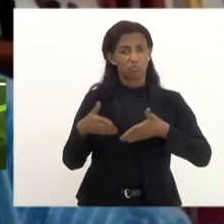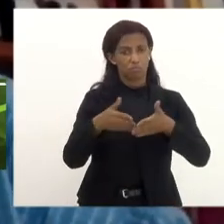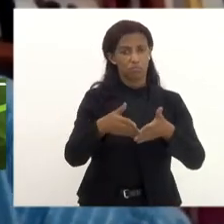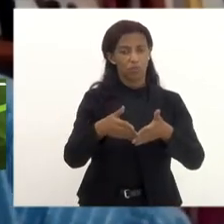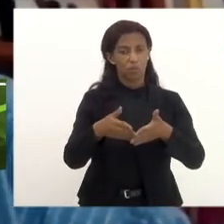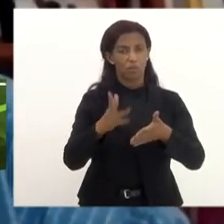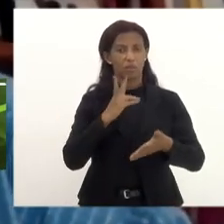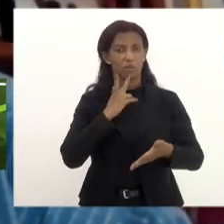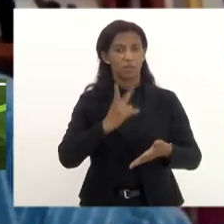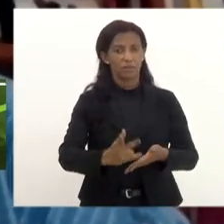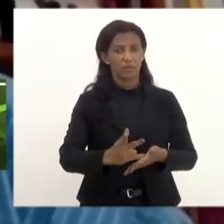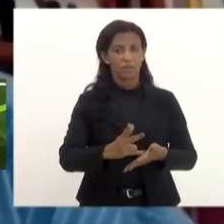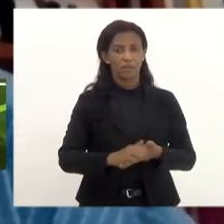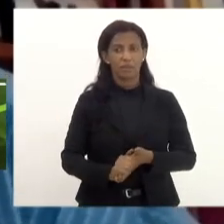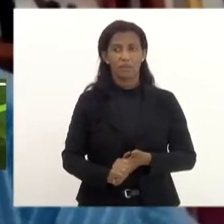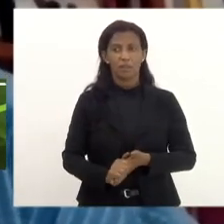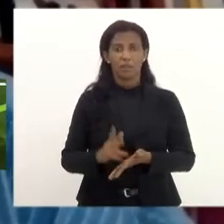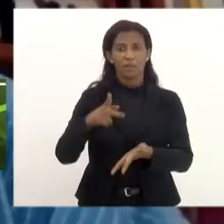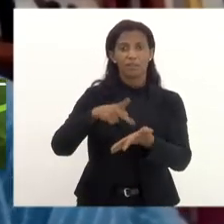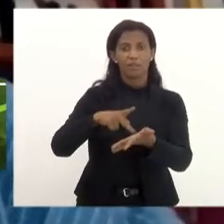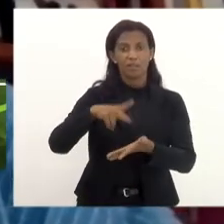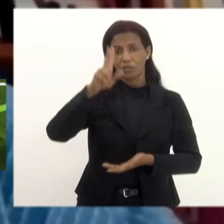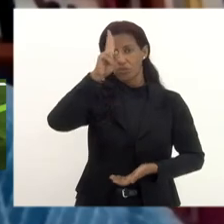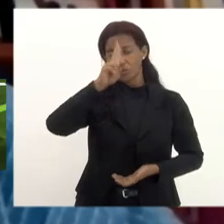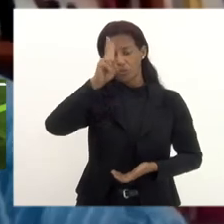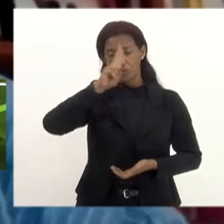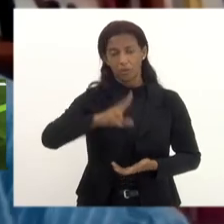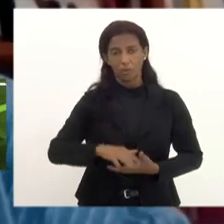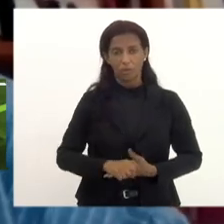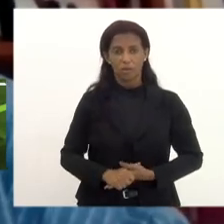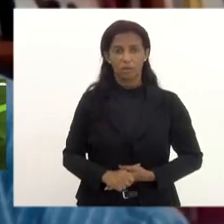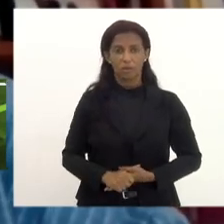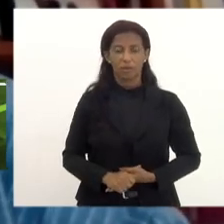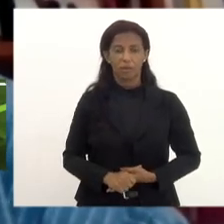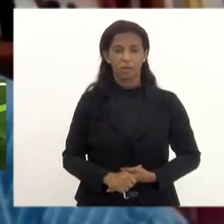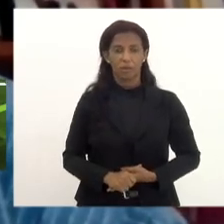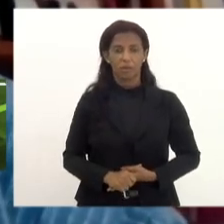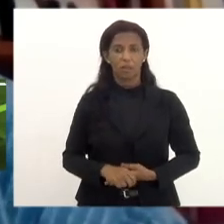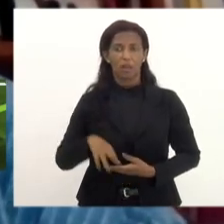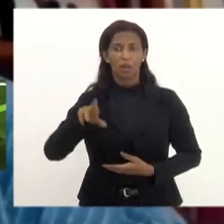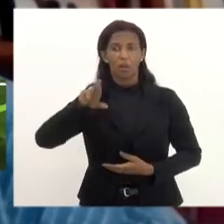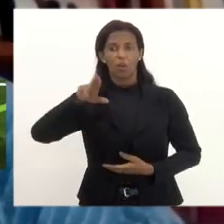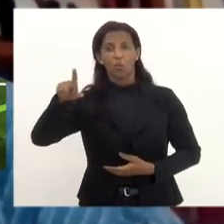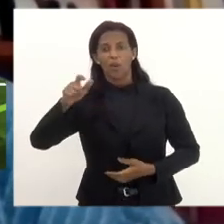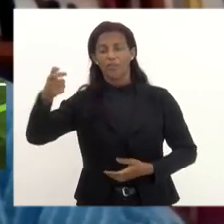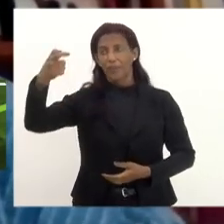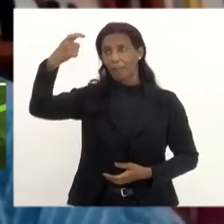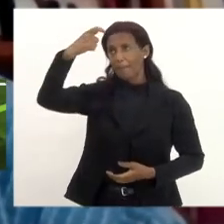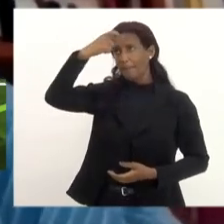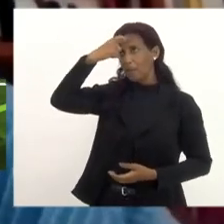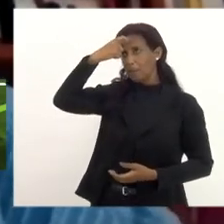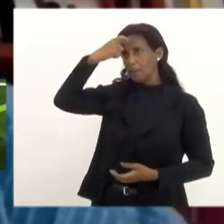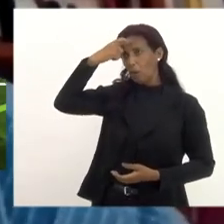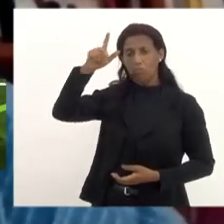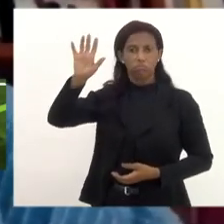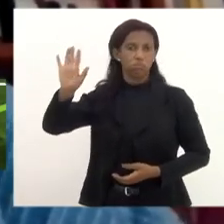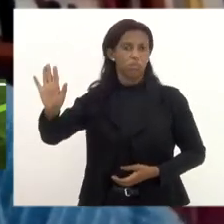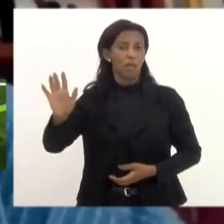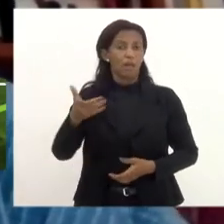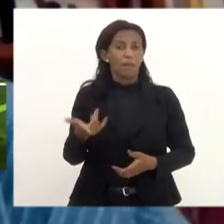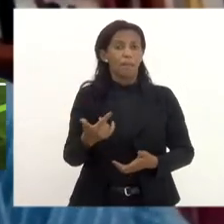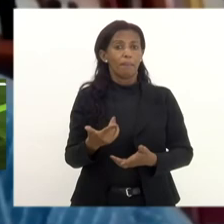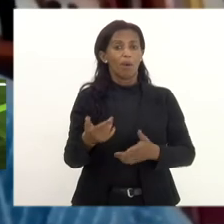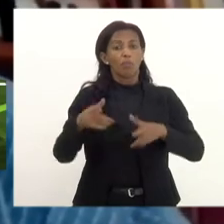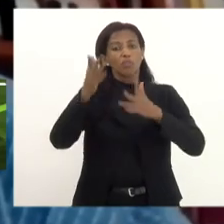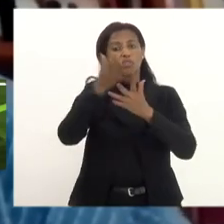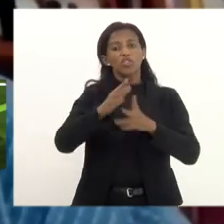questão da realidade histórica, né? Não é de quem é racional ou quem não é racional, mas também é claro, divisão